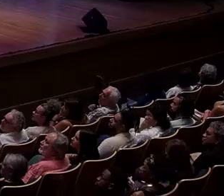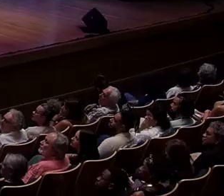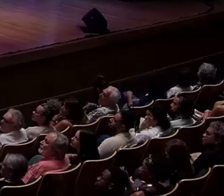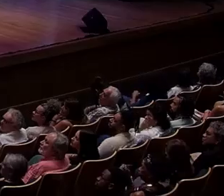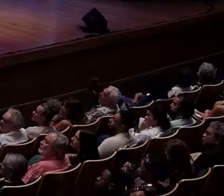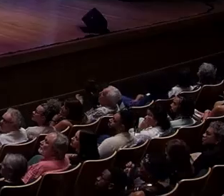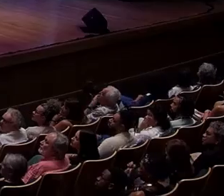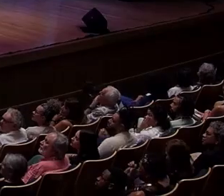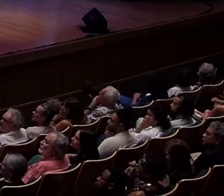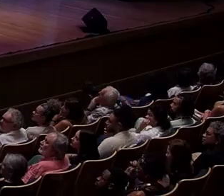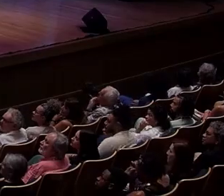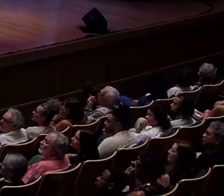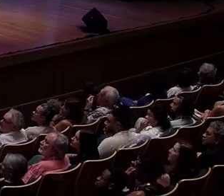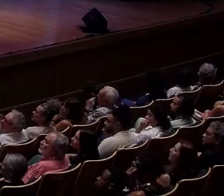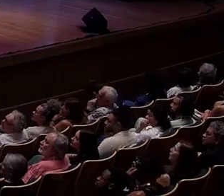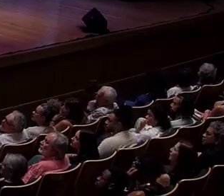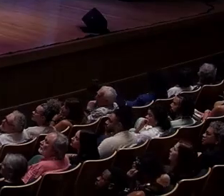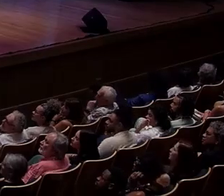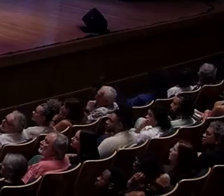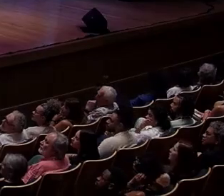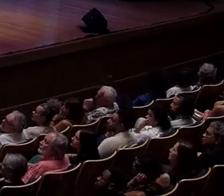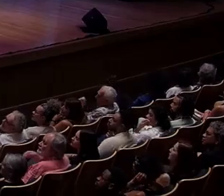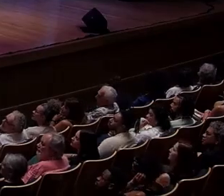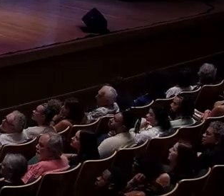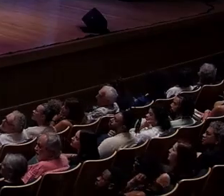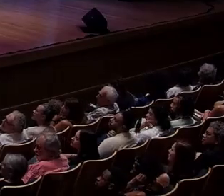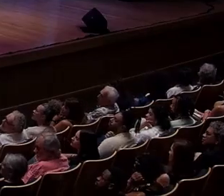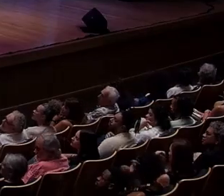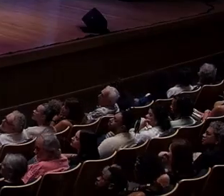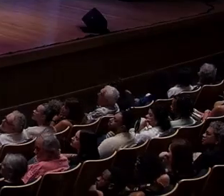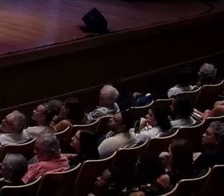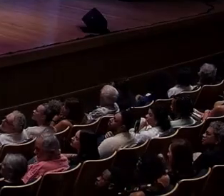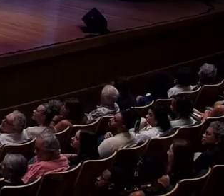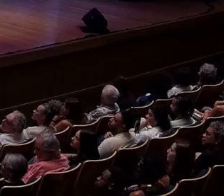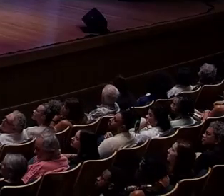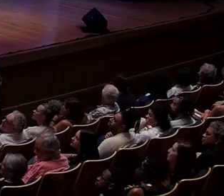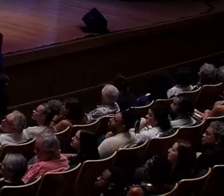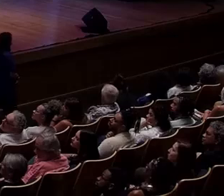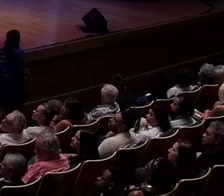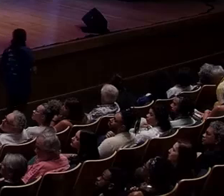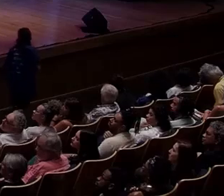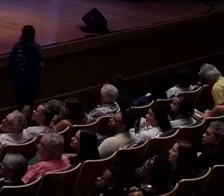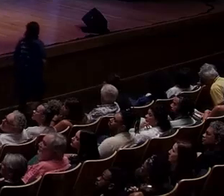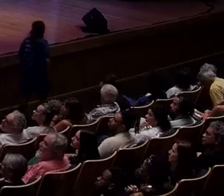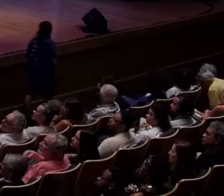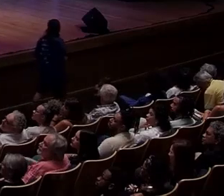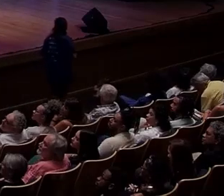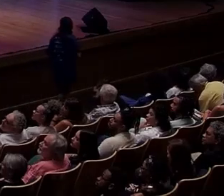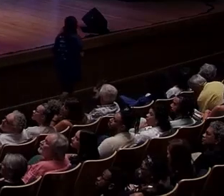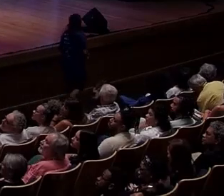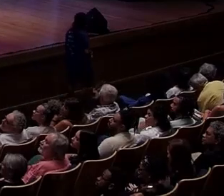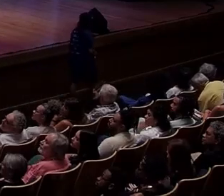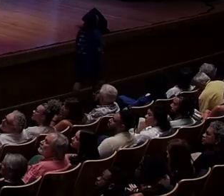é literatura, só que ele não é visto como literatura justamente por ser algo não erudito, por ser algo que vem da rua, por ser algo que vem